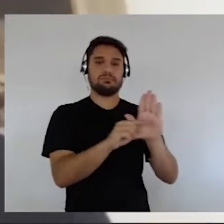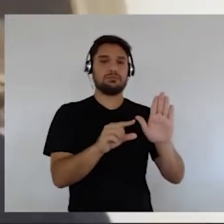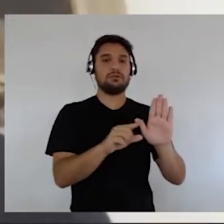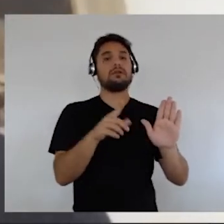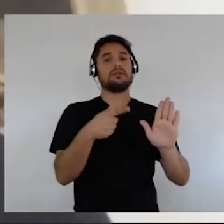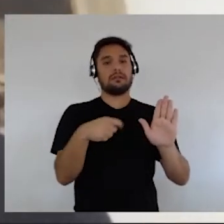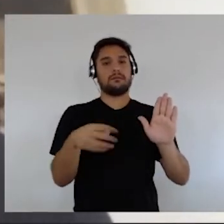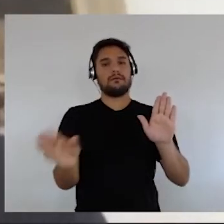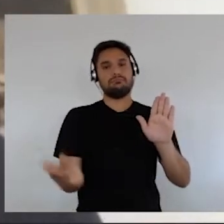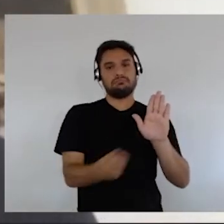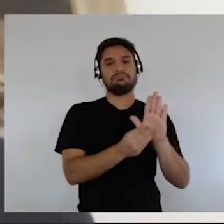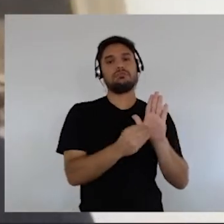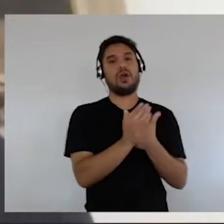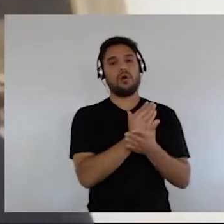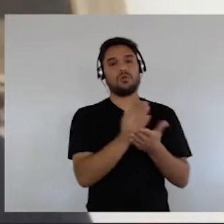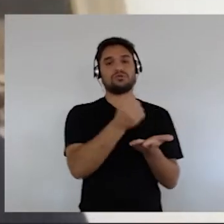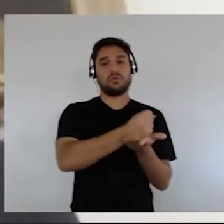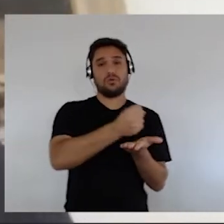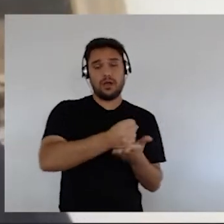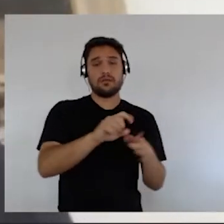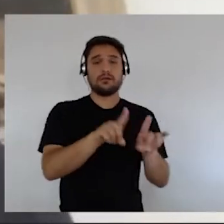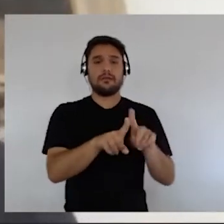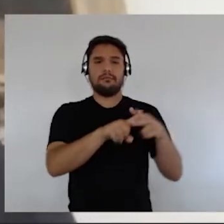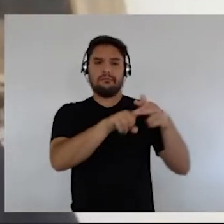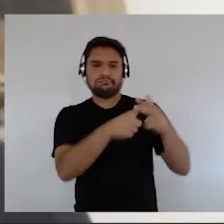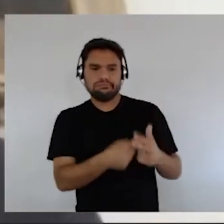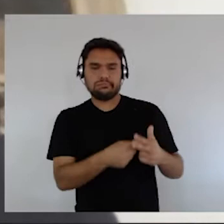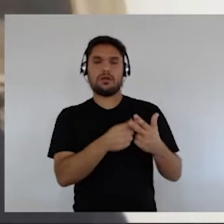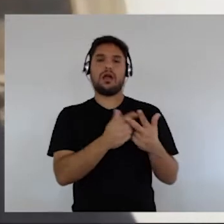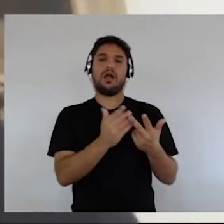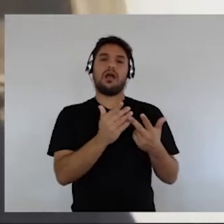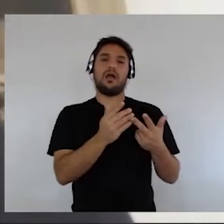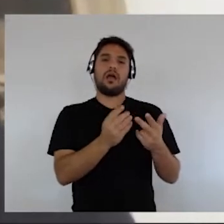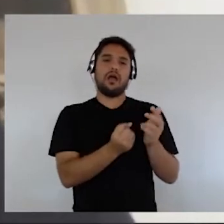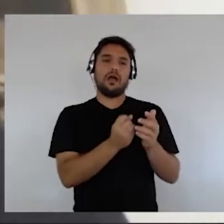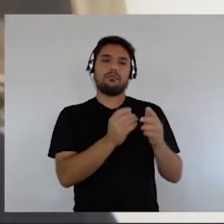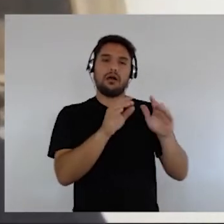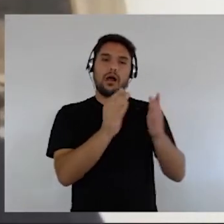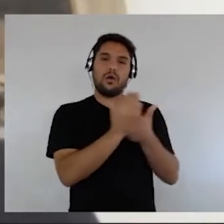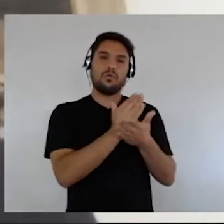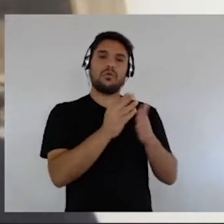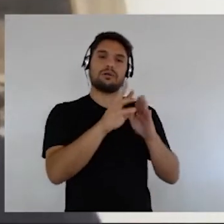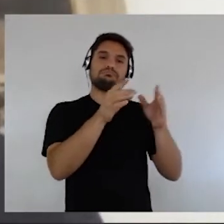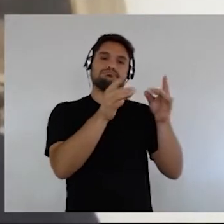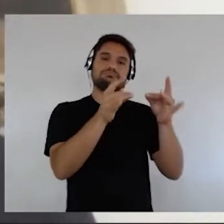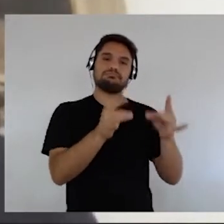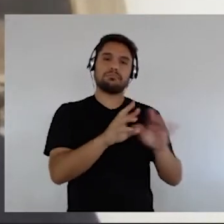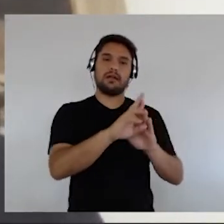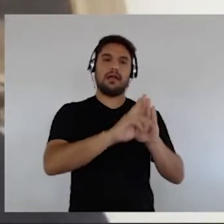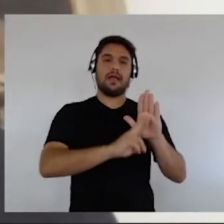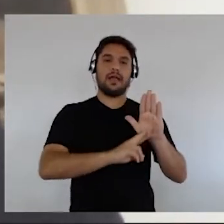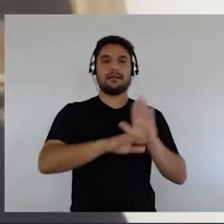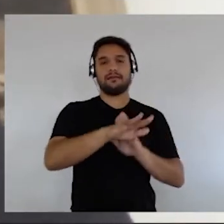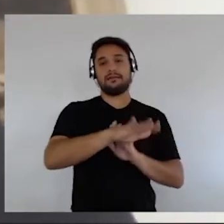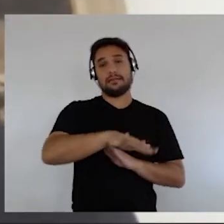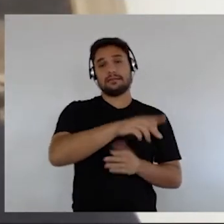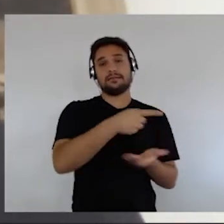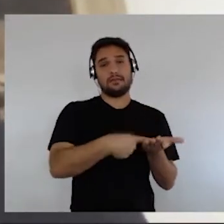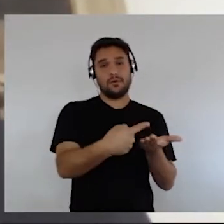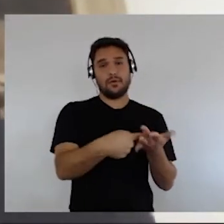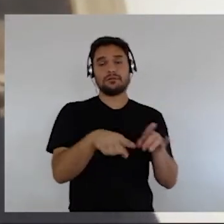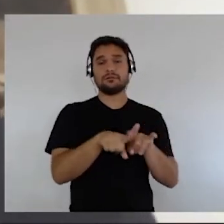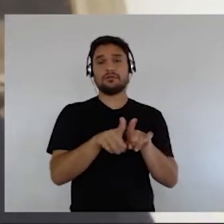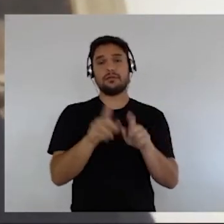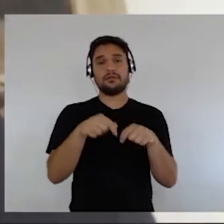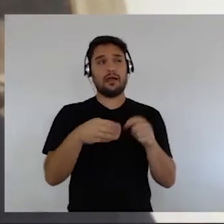ser inseridas em tais contratos e ainda regulamentou alguns aspectos desses negócios, estipulando a previsão de uma possibilidade